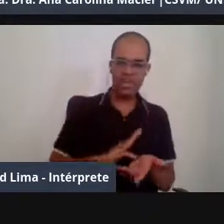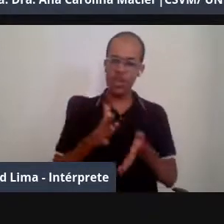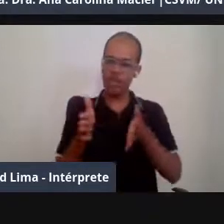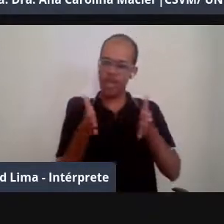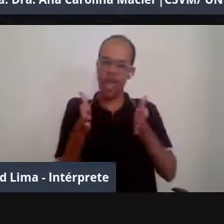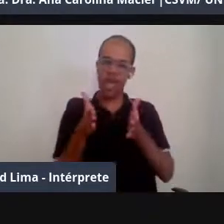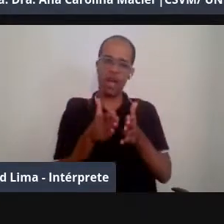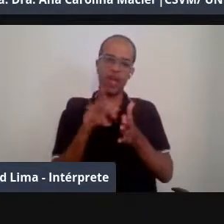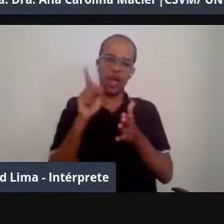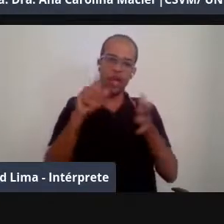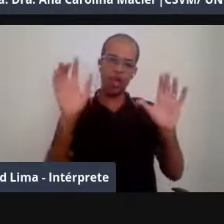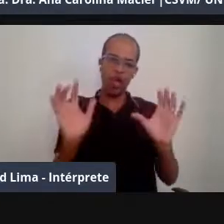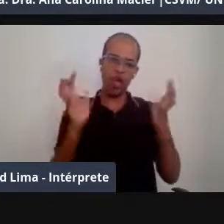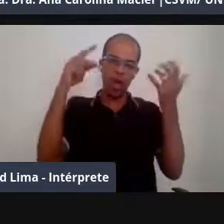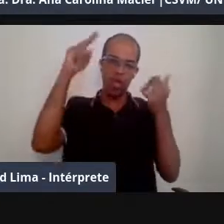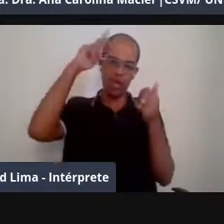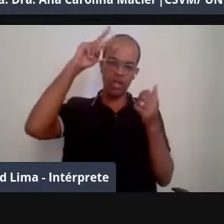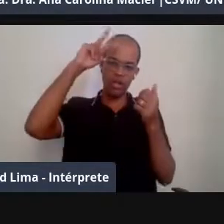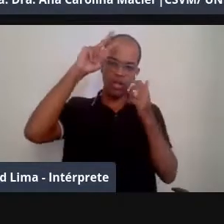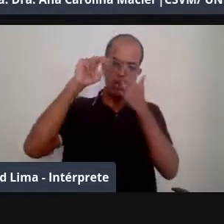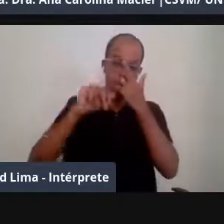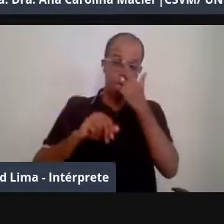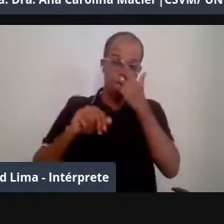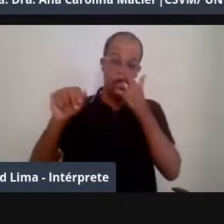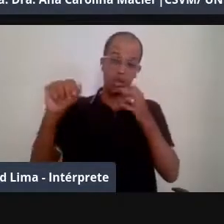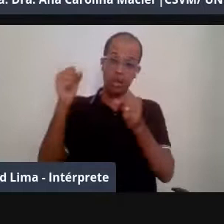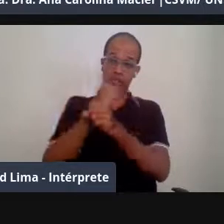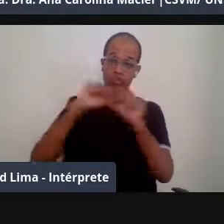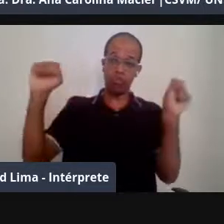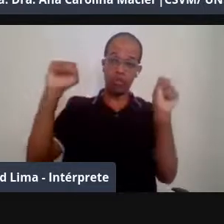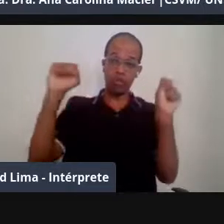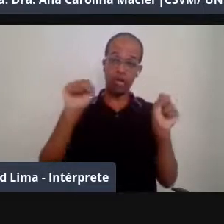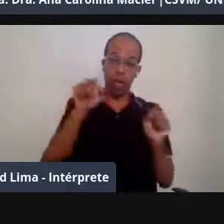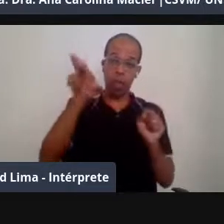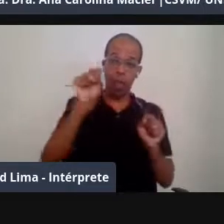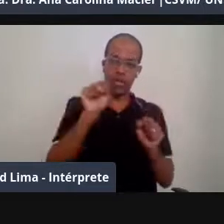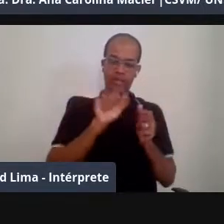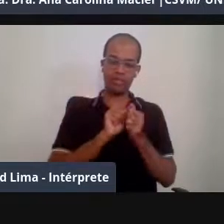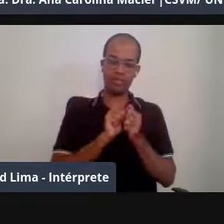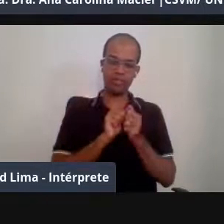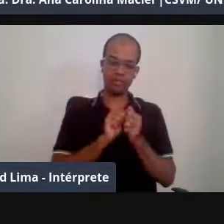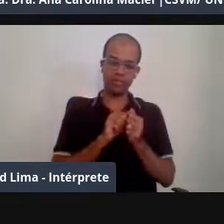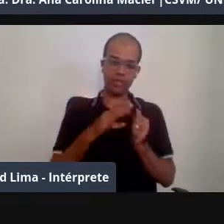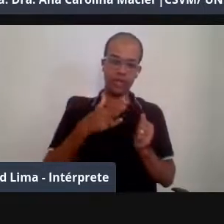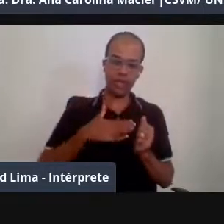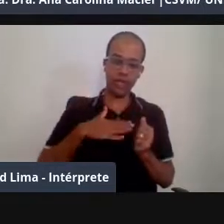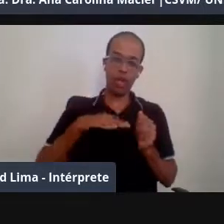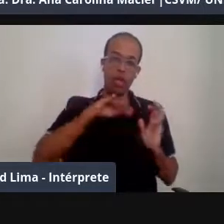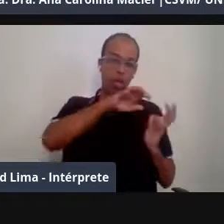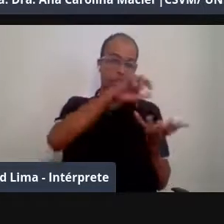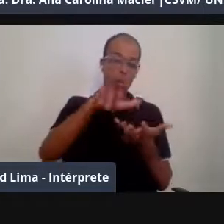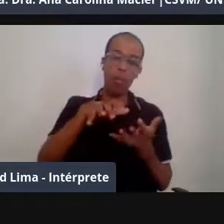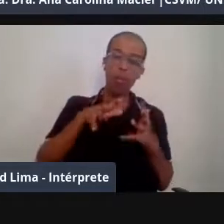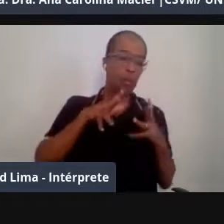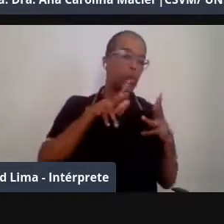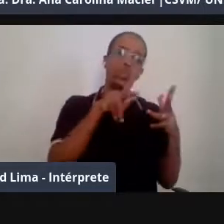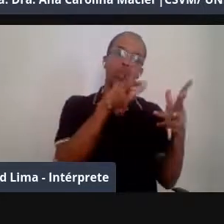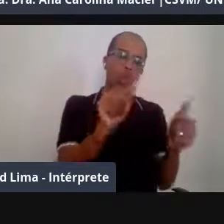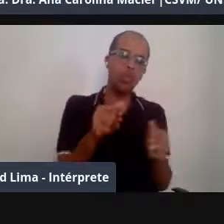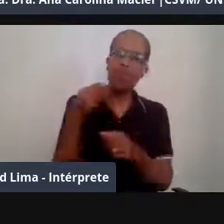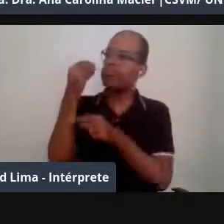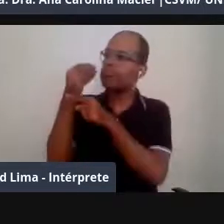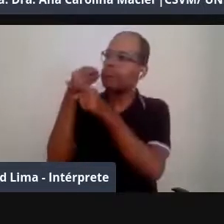aquele evento histórico da implosão da União Soviética. E o mundo inteiro estava disputando os cientistas soviéticos. O